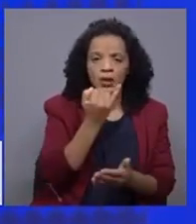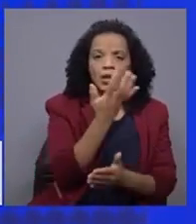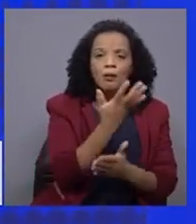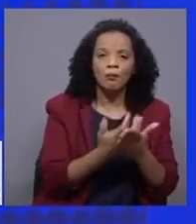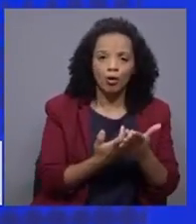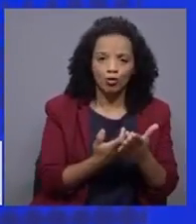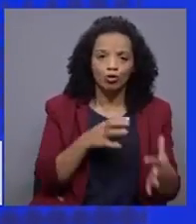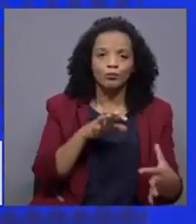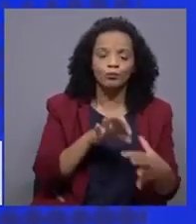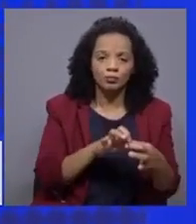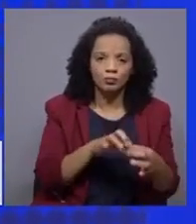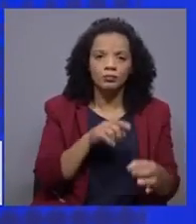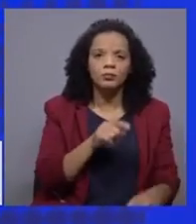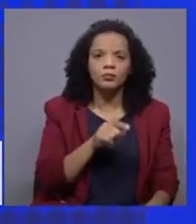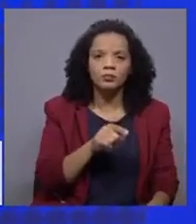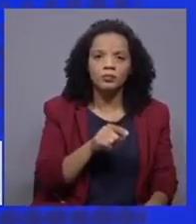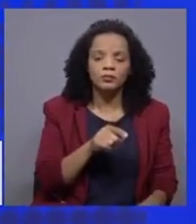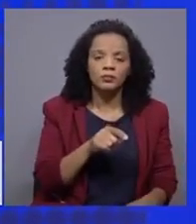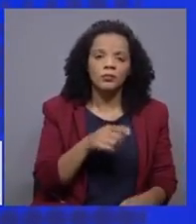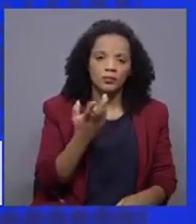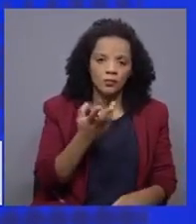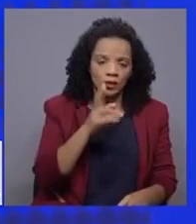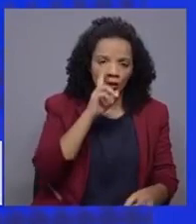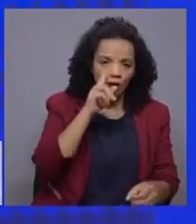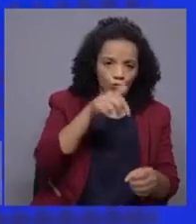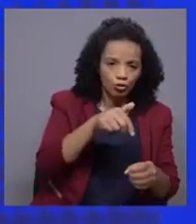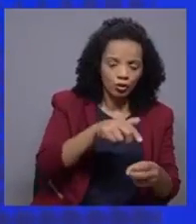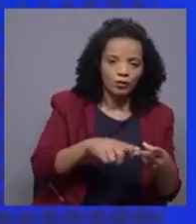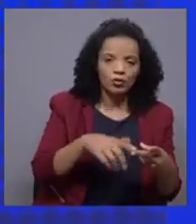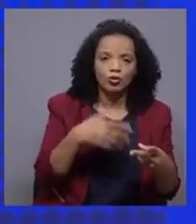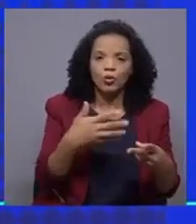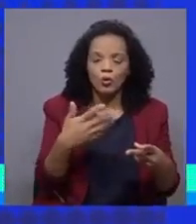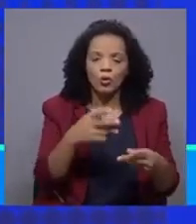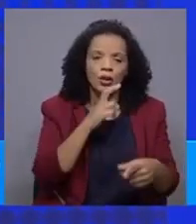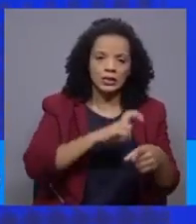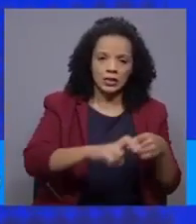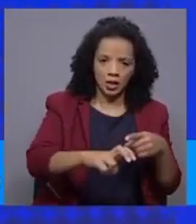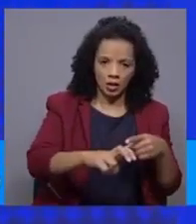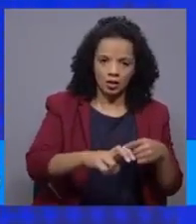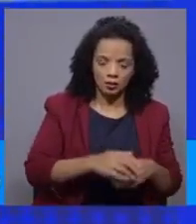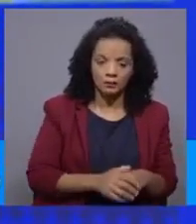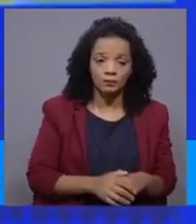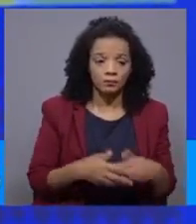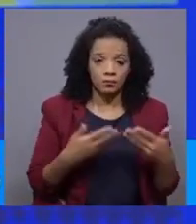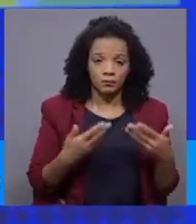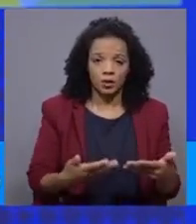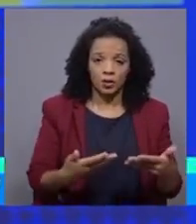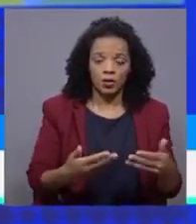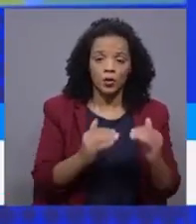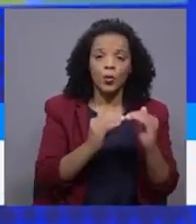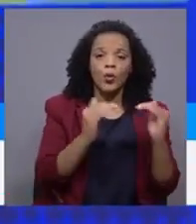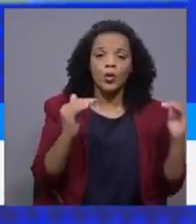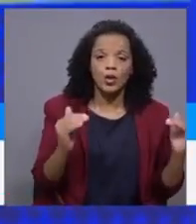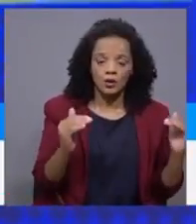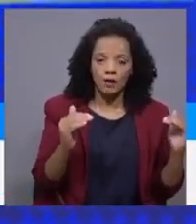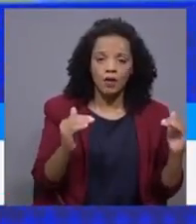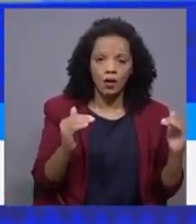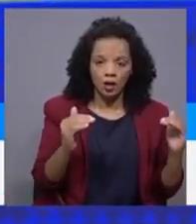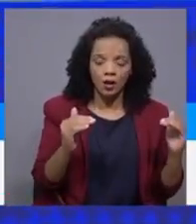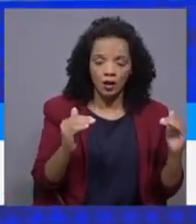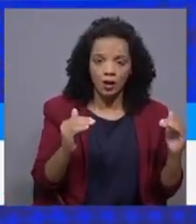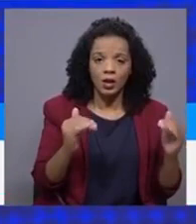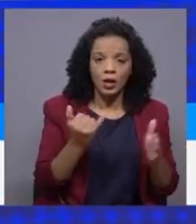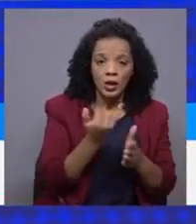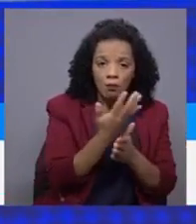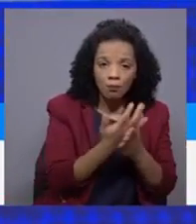impostos que tem a fatura, quer dos combustíveis, quer, por exemplo, da eletricidade. Neste momento, o nível fiscal da carga